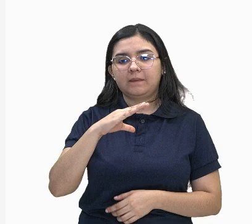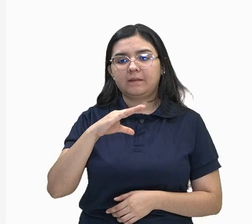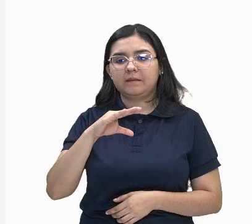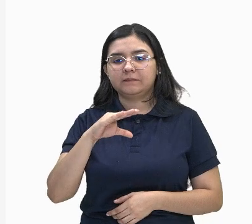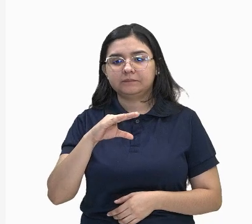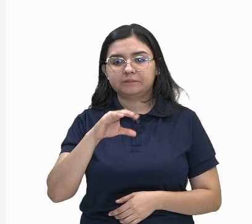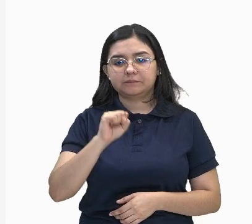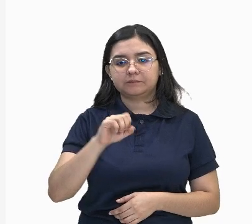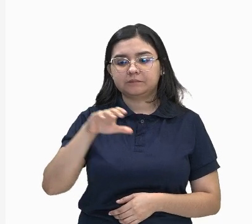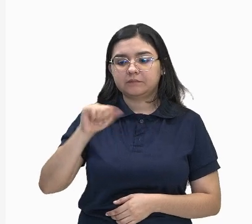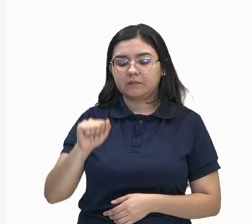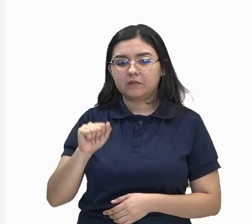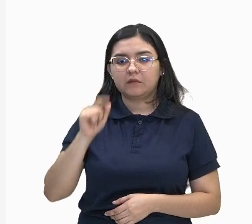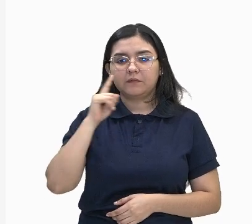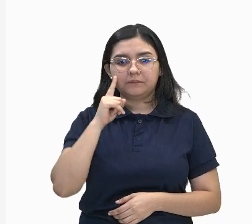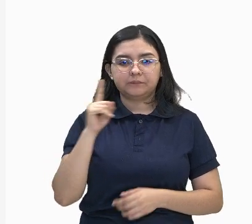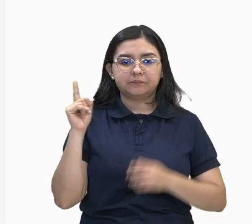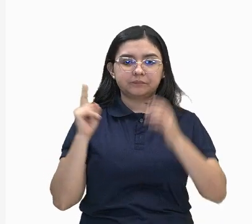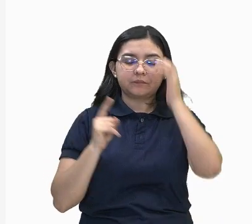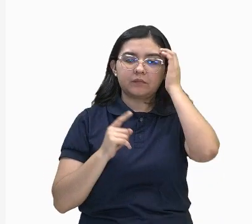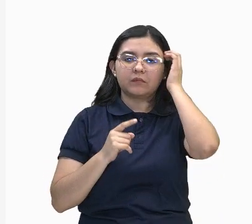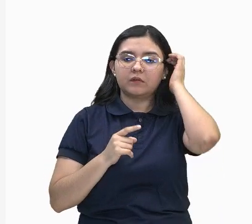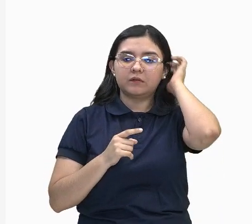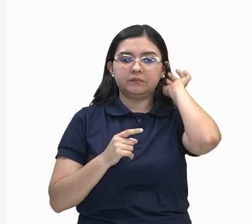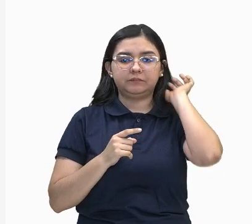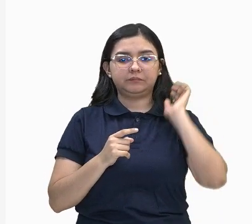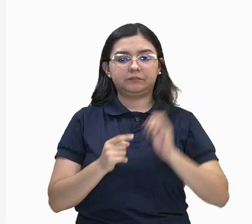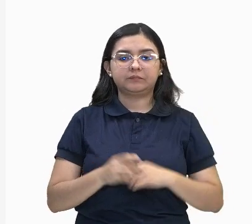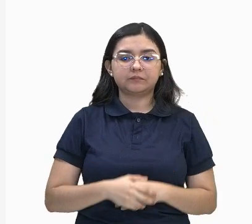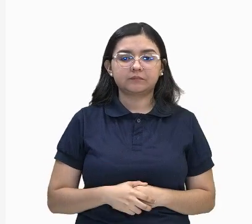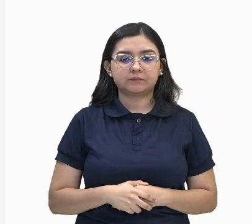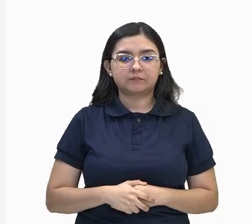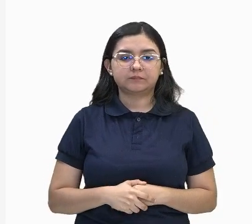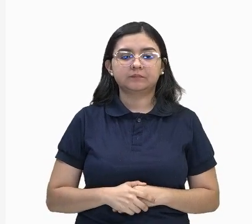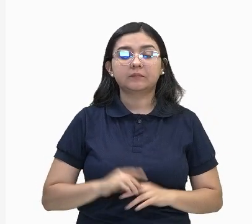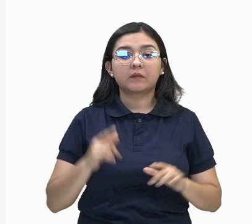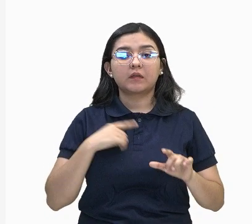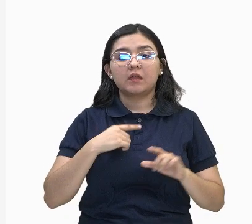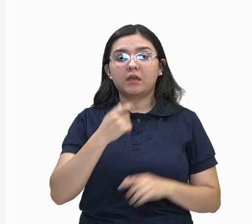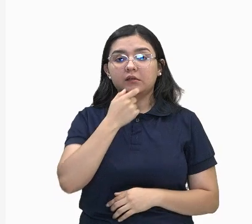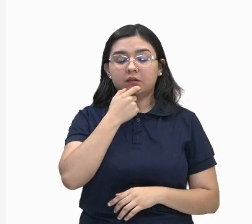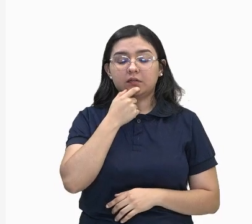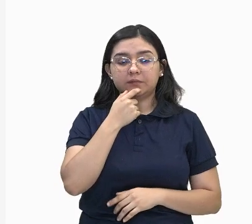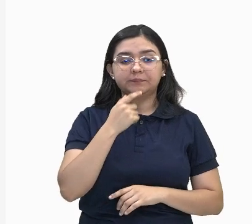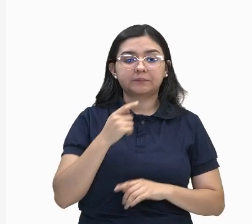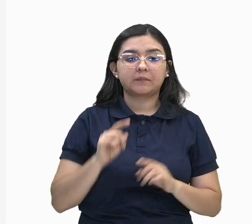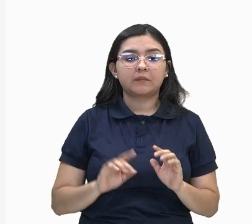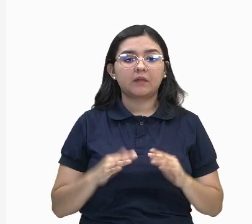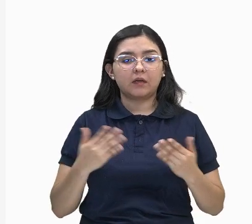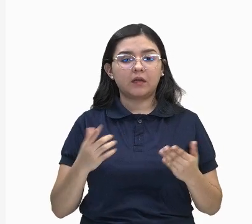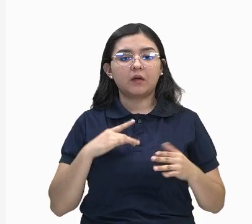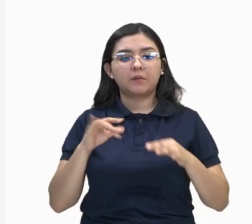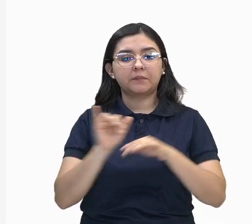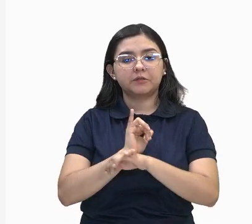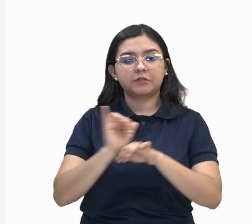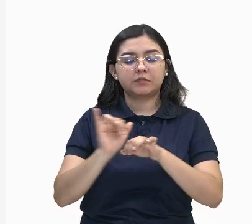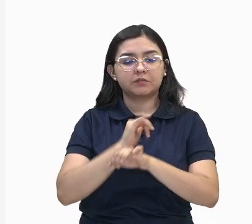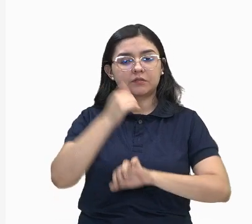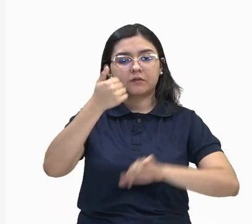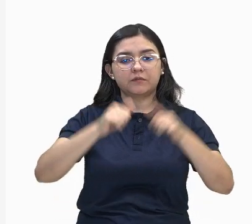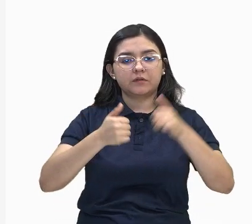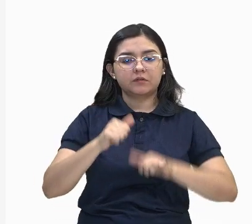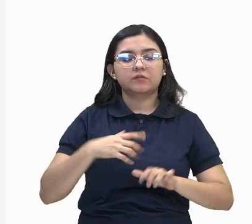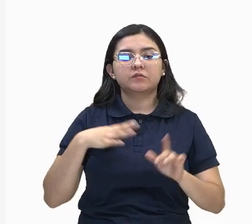Cycle Sustainability Assessment. Não se preocupem com o inglês, porque isso é um método que avalia